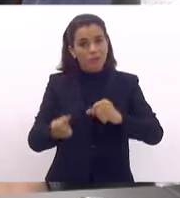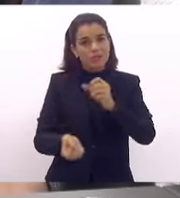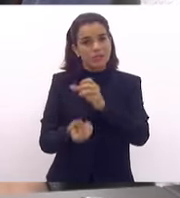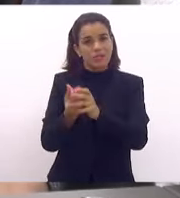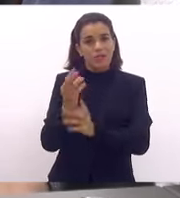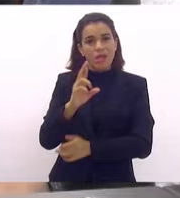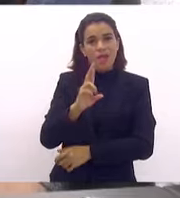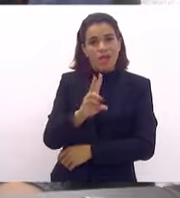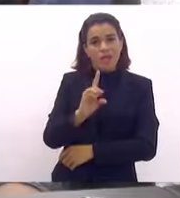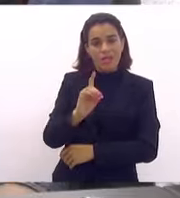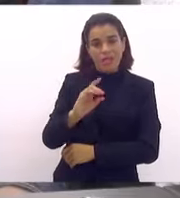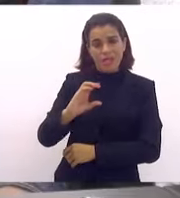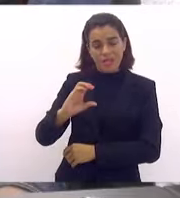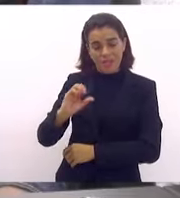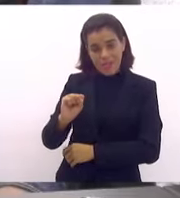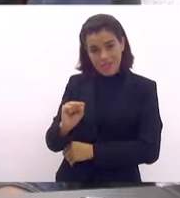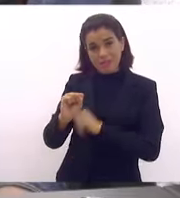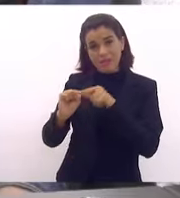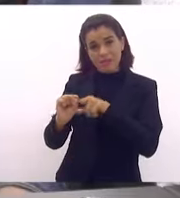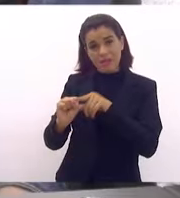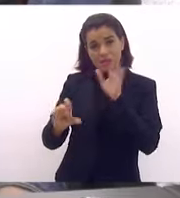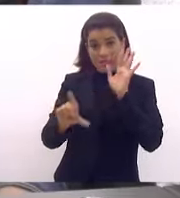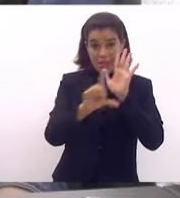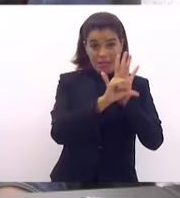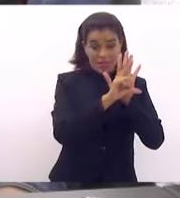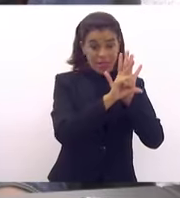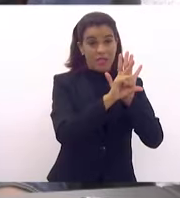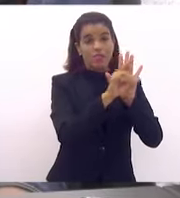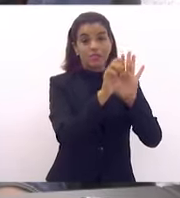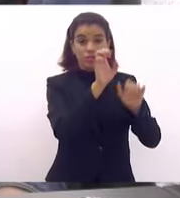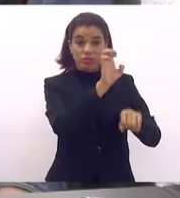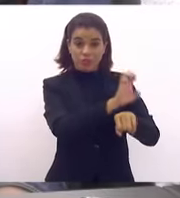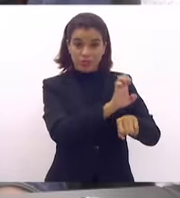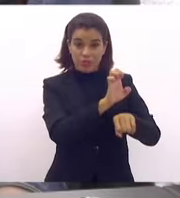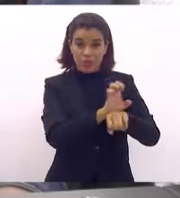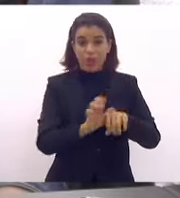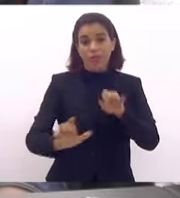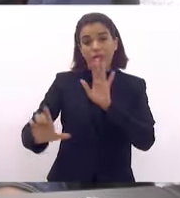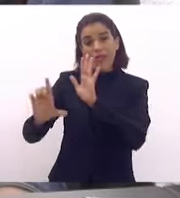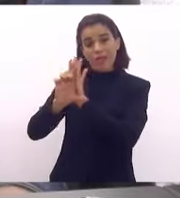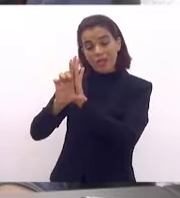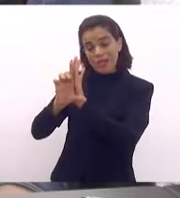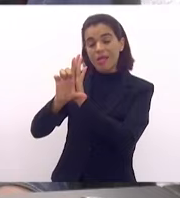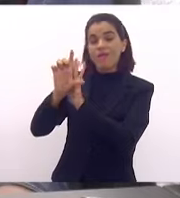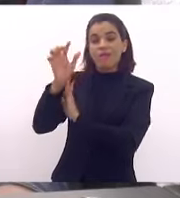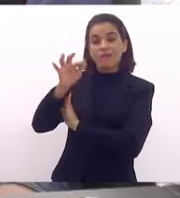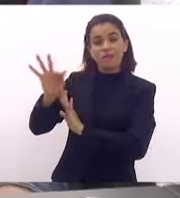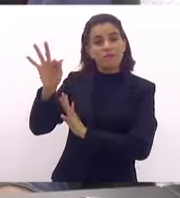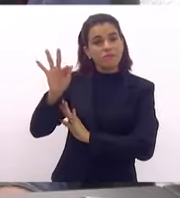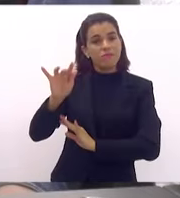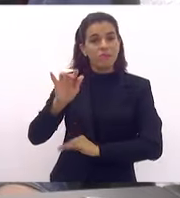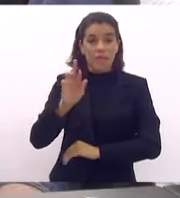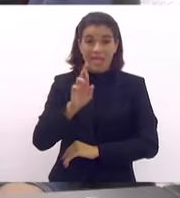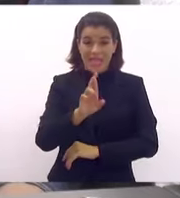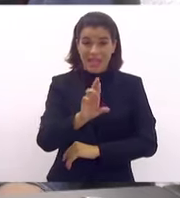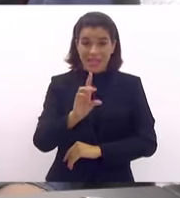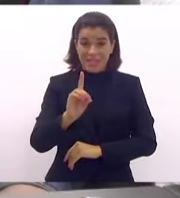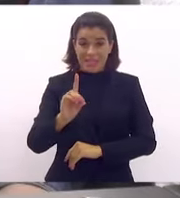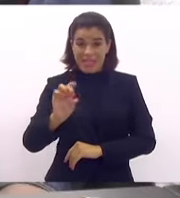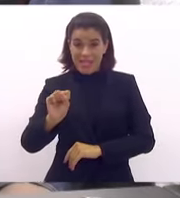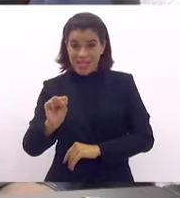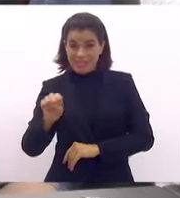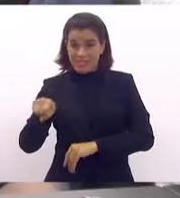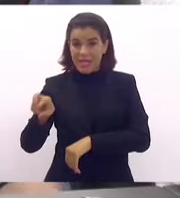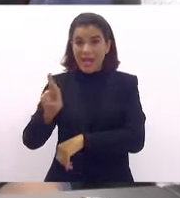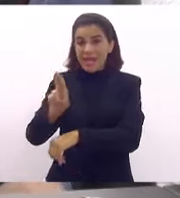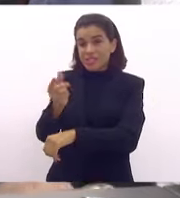porque existe isso na lei nacional, na lei estadual, RDS. Ou seja, dizer que é RDS ou é reserva